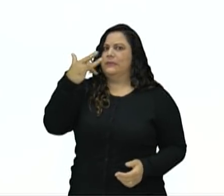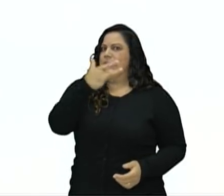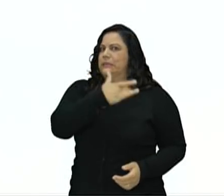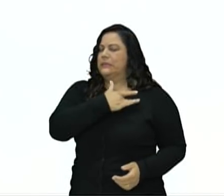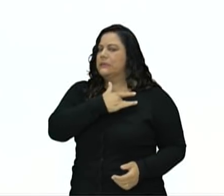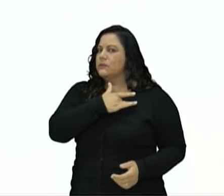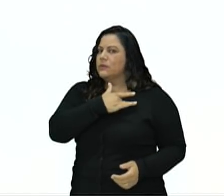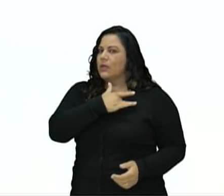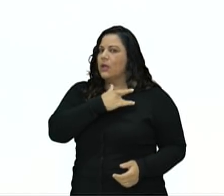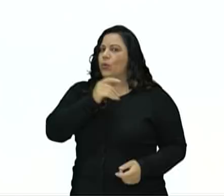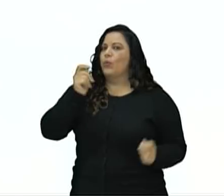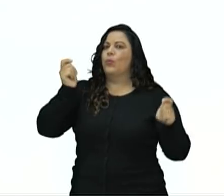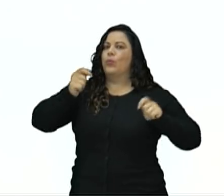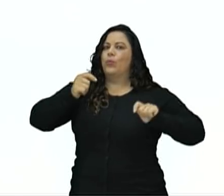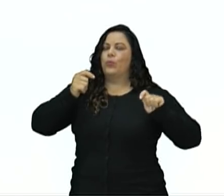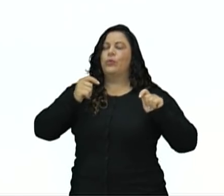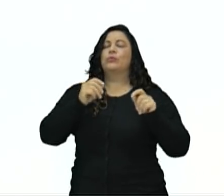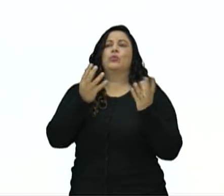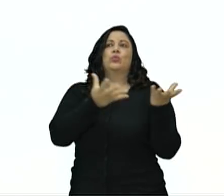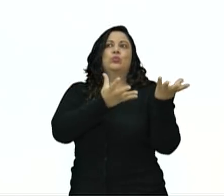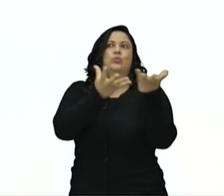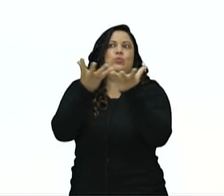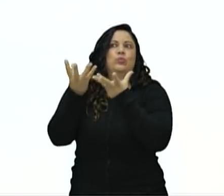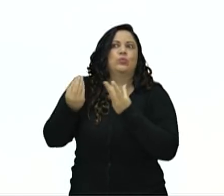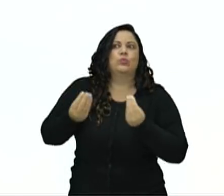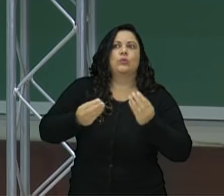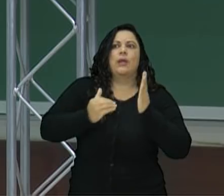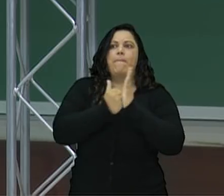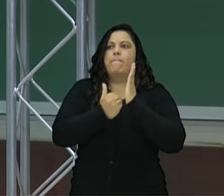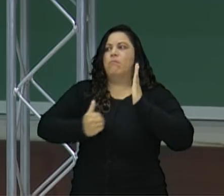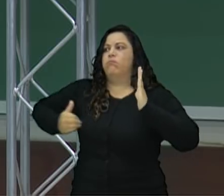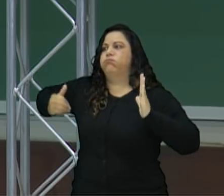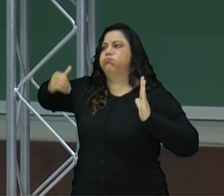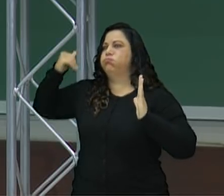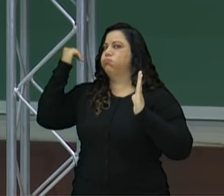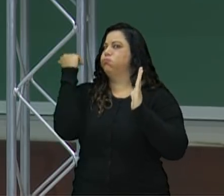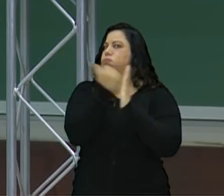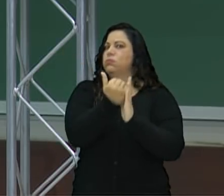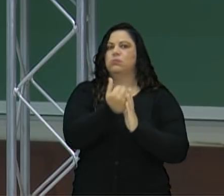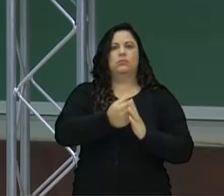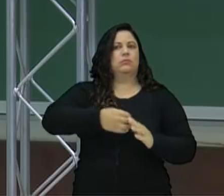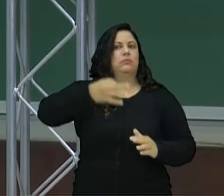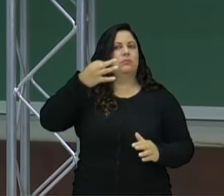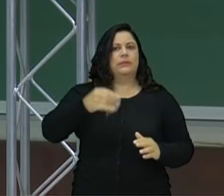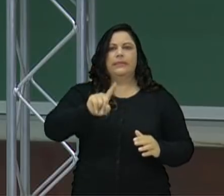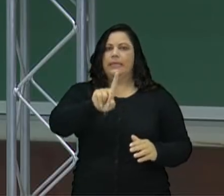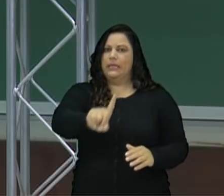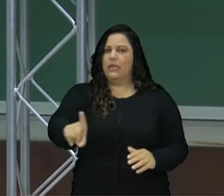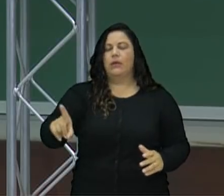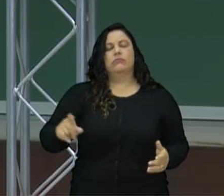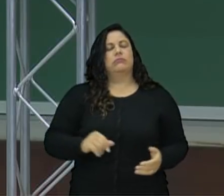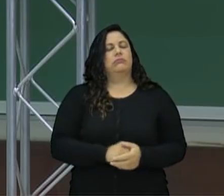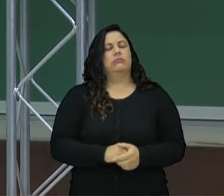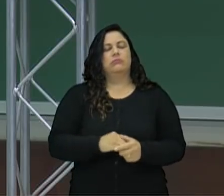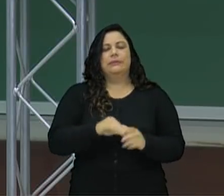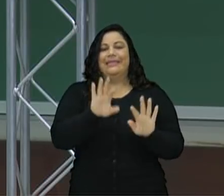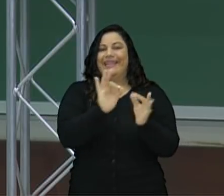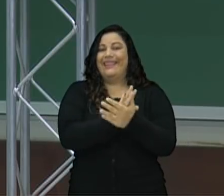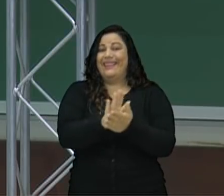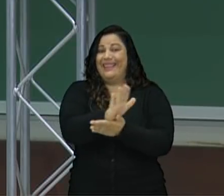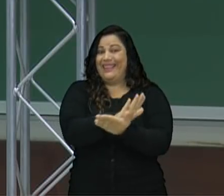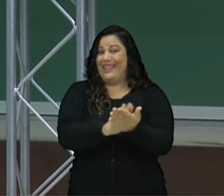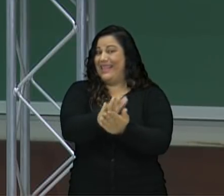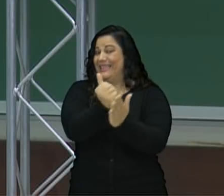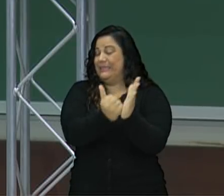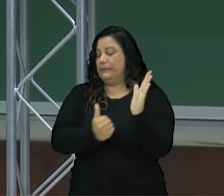vejam que tudo que é demais não é aconselhável, Nada que vem em excesso na vida da gente, a gente pode aconselhar e recomendar